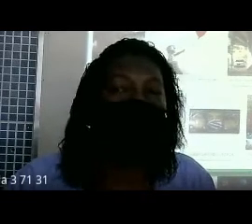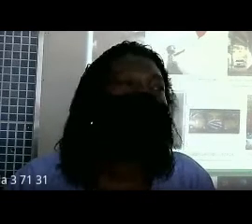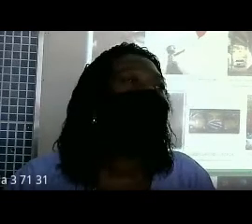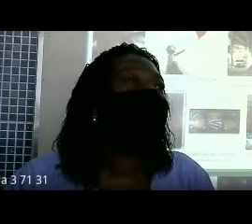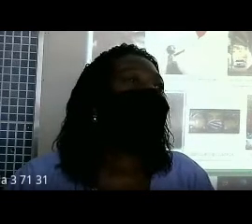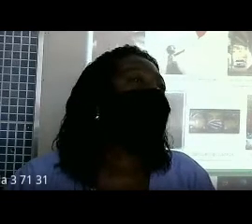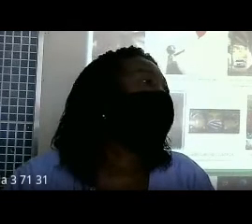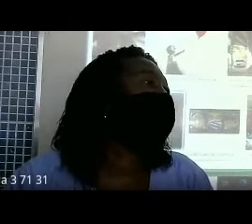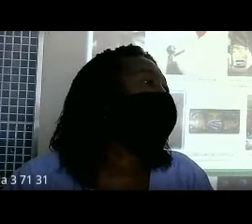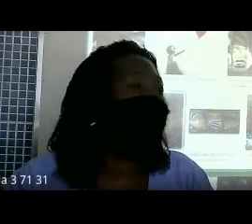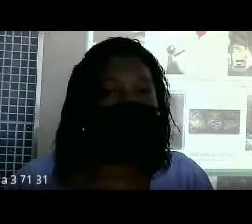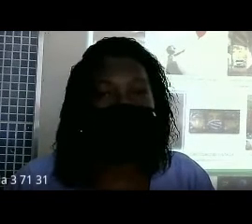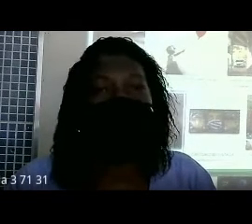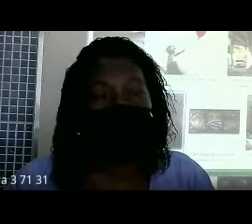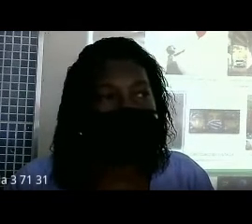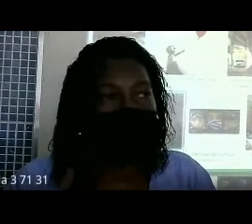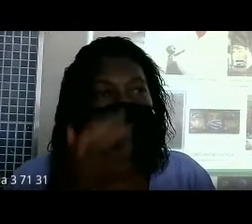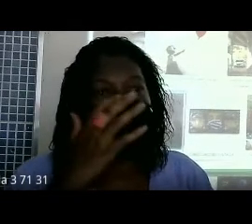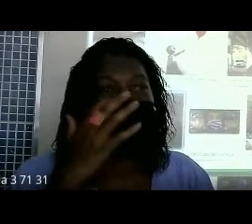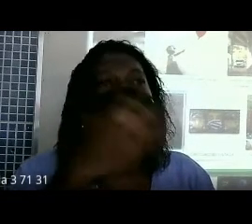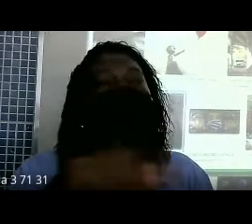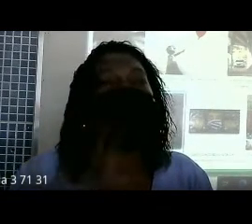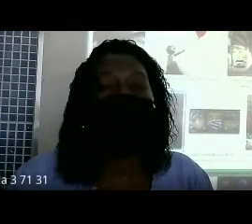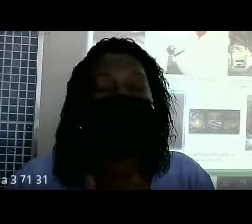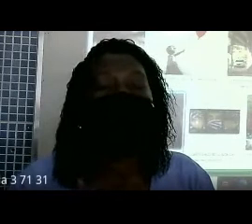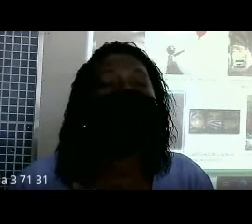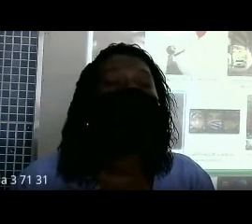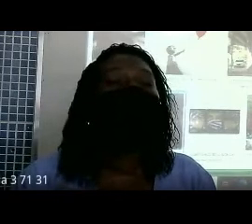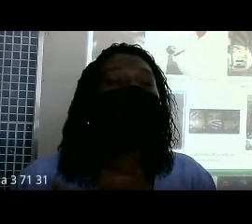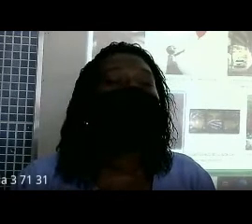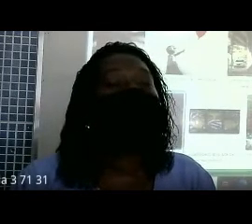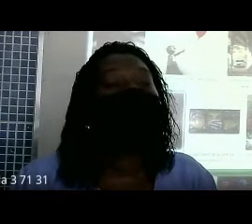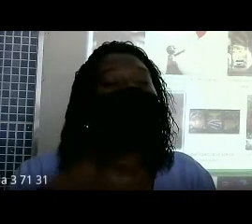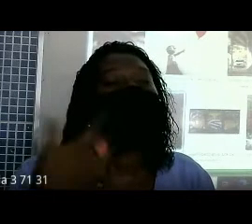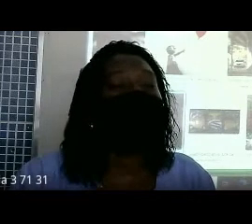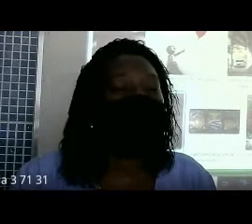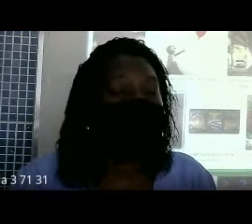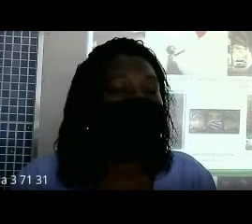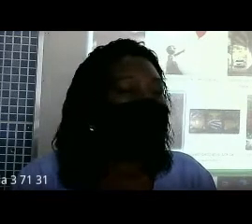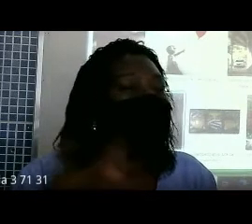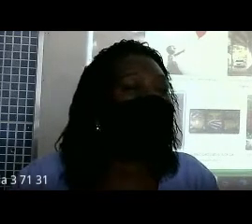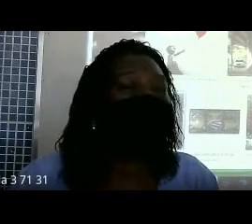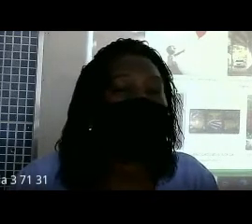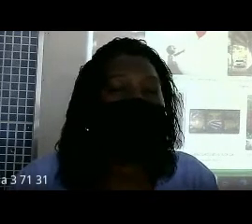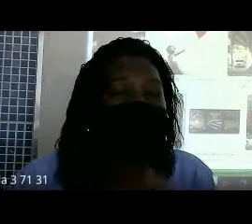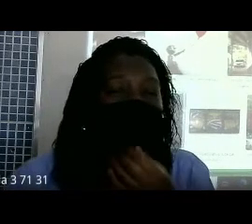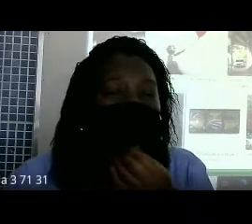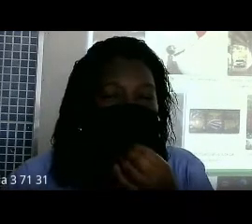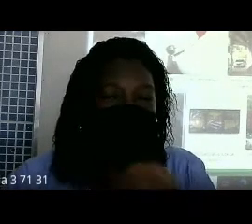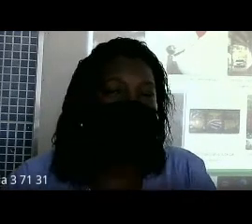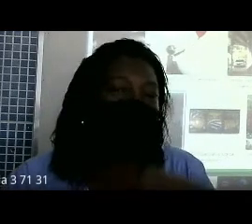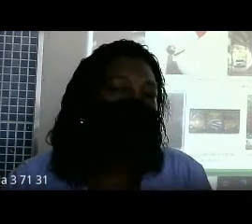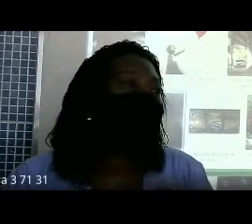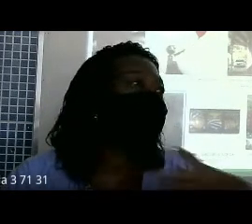né? Uma área própria, né, privada, e, além disso, eles não pedem permissão